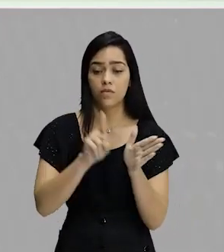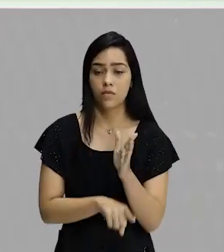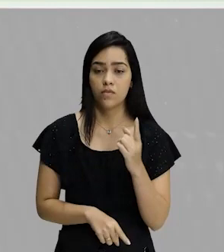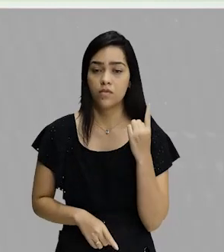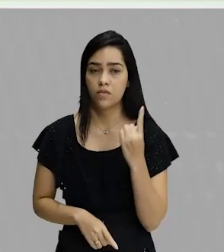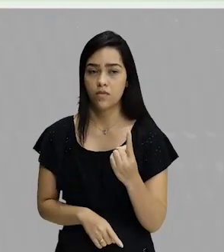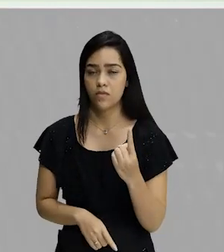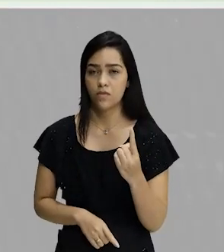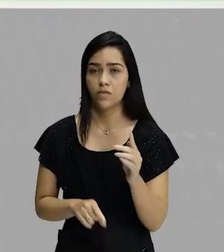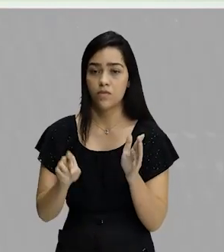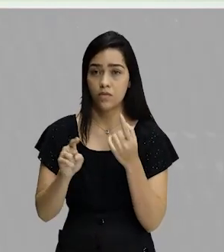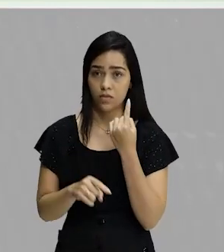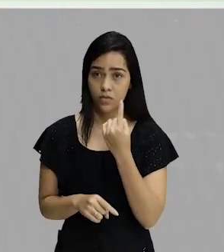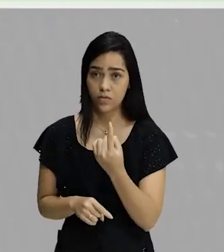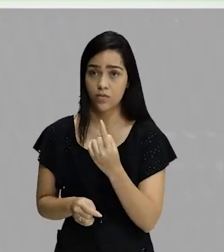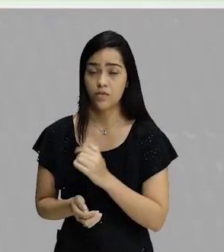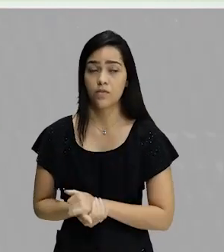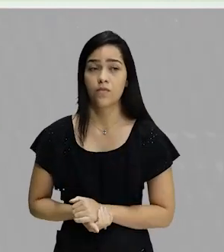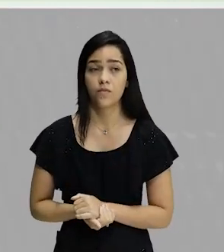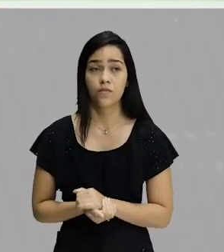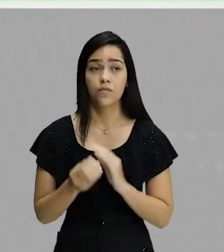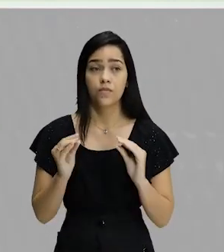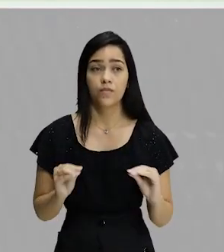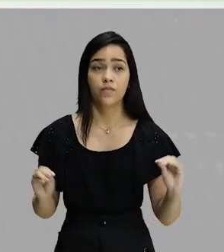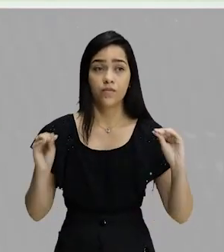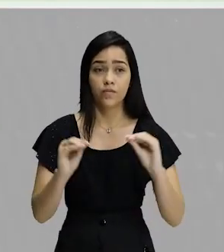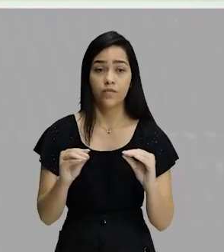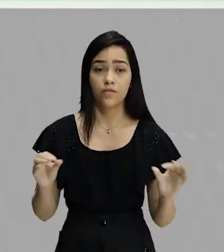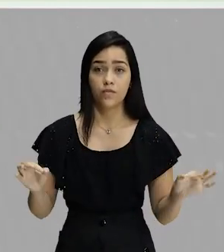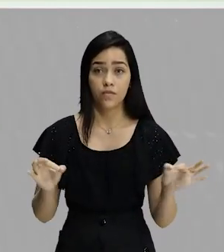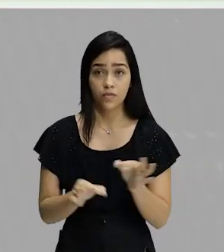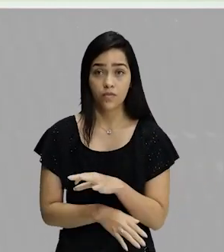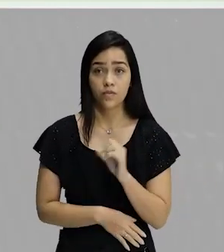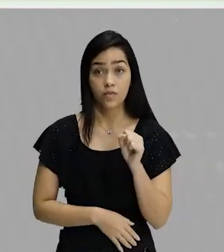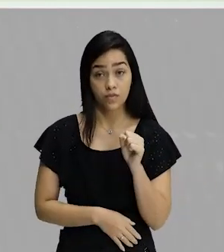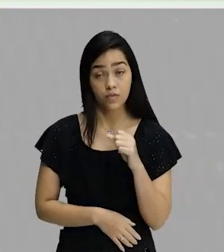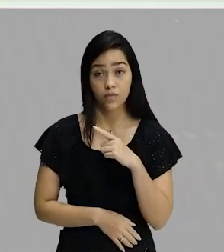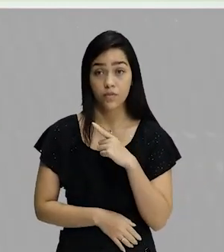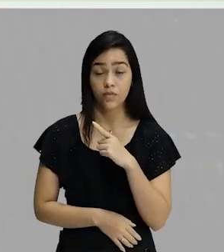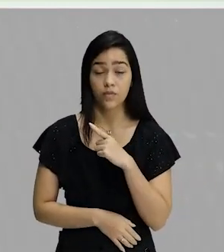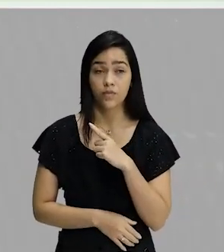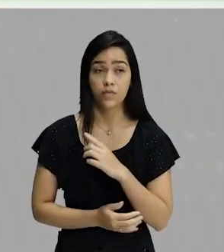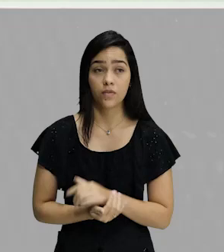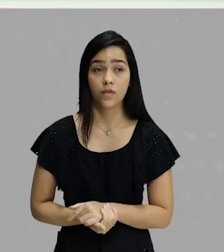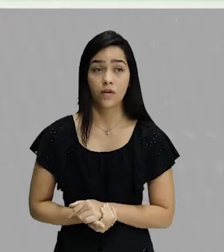1 e o 1. Vou completar aqui